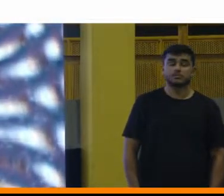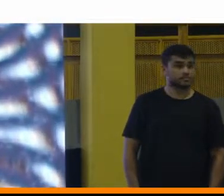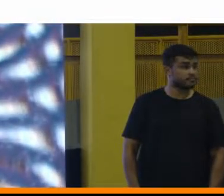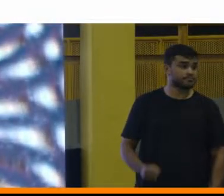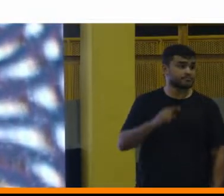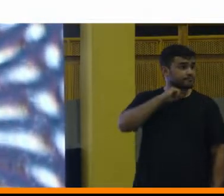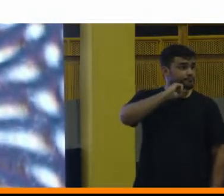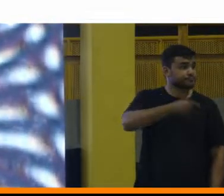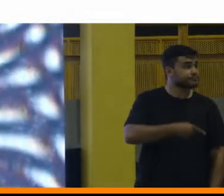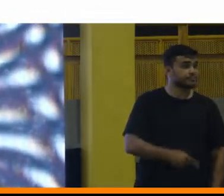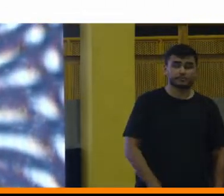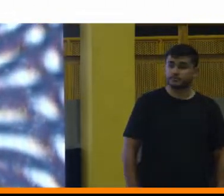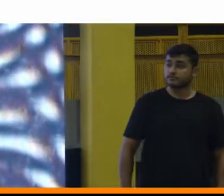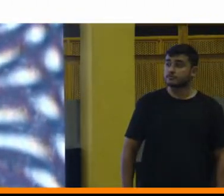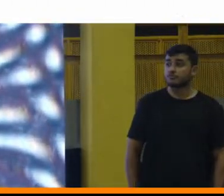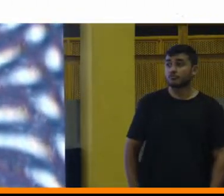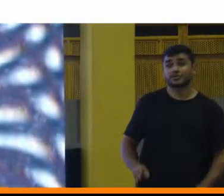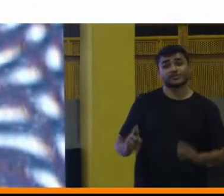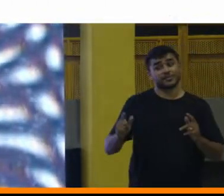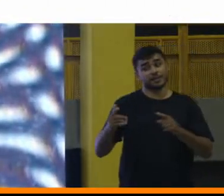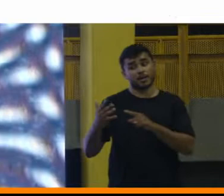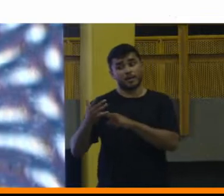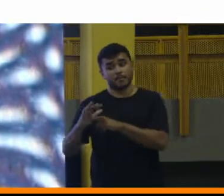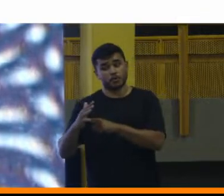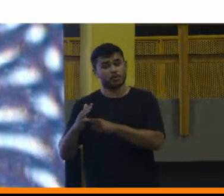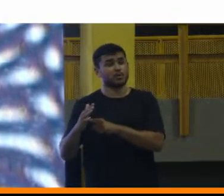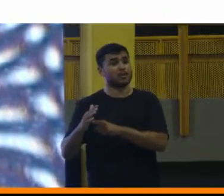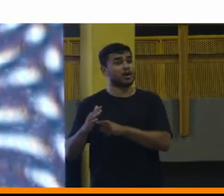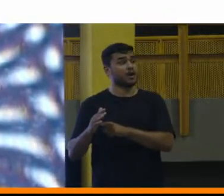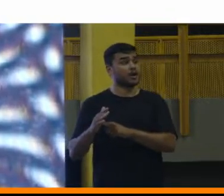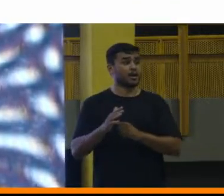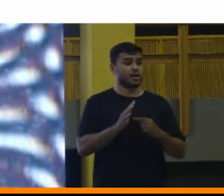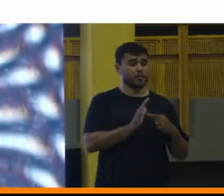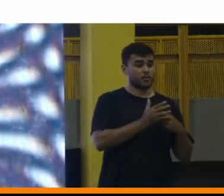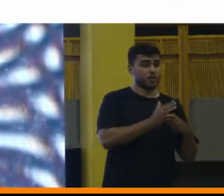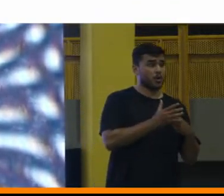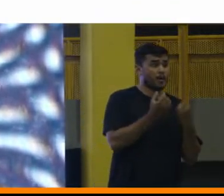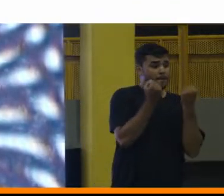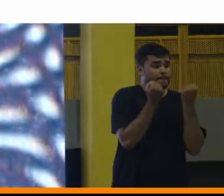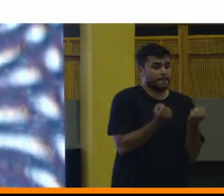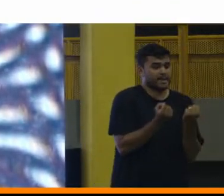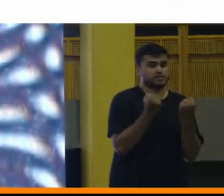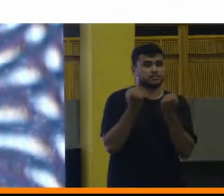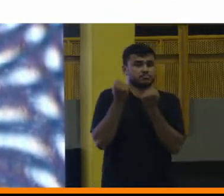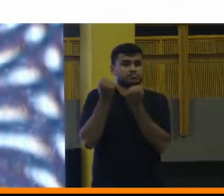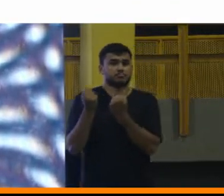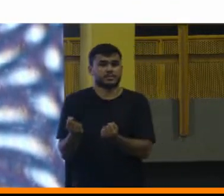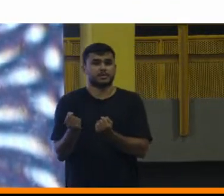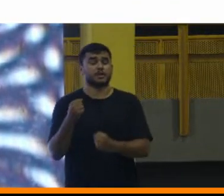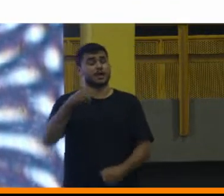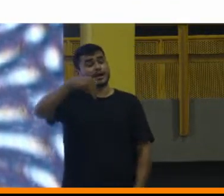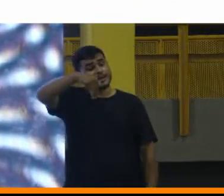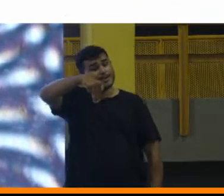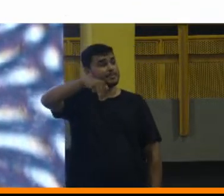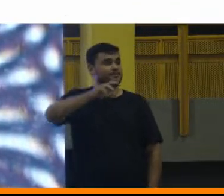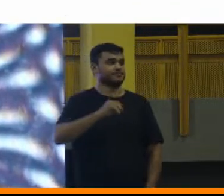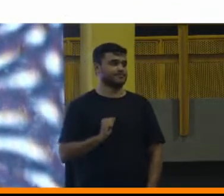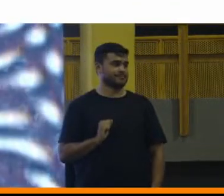canto. Qual é a diferença? A massa. Essa é a diferença.